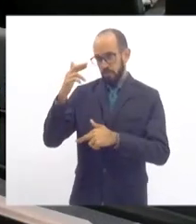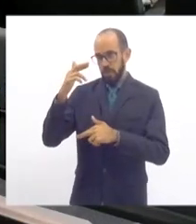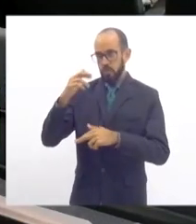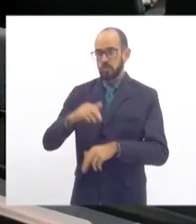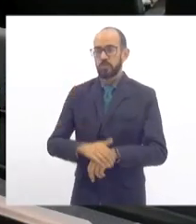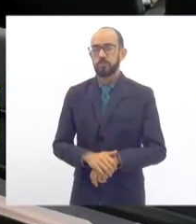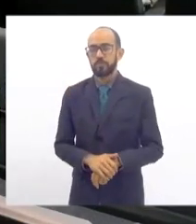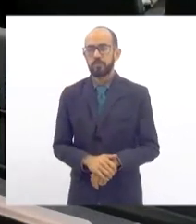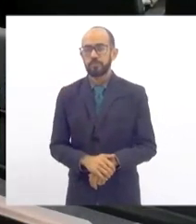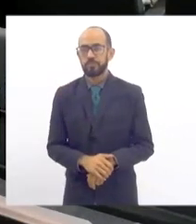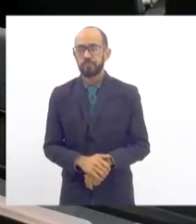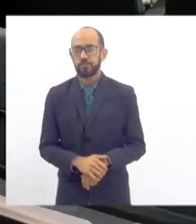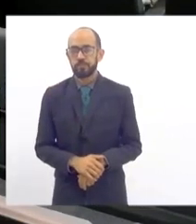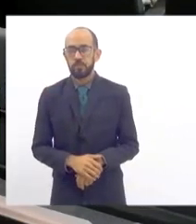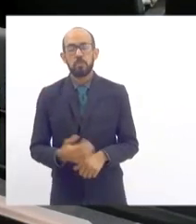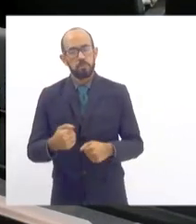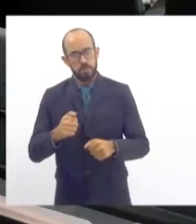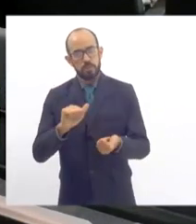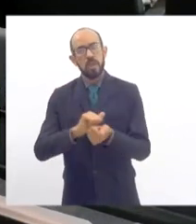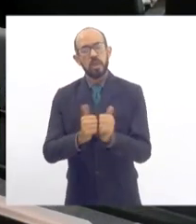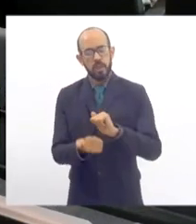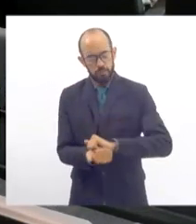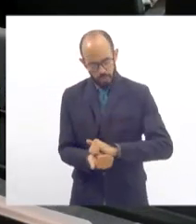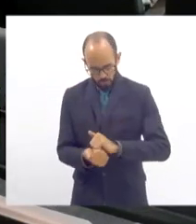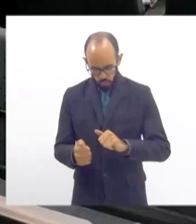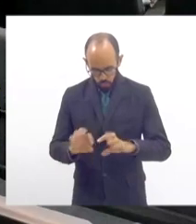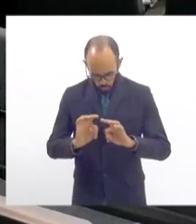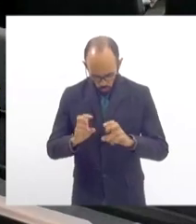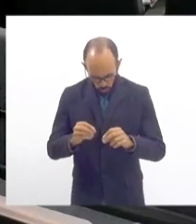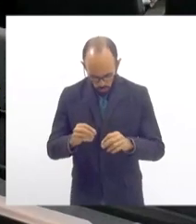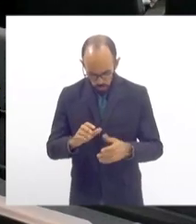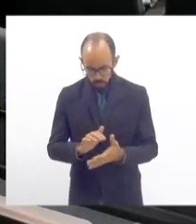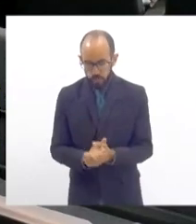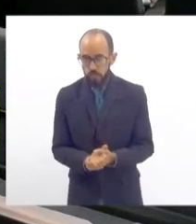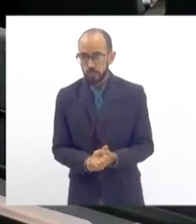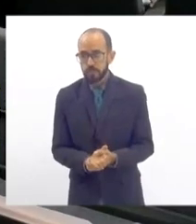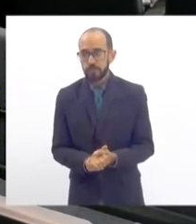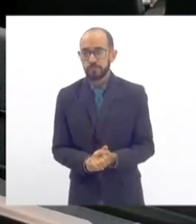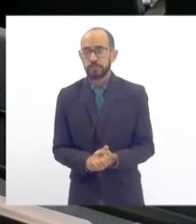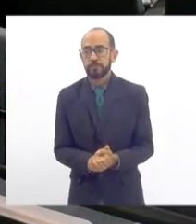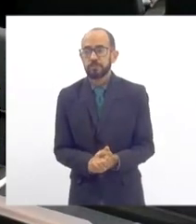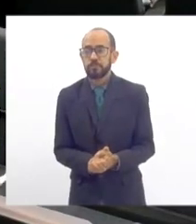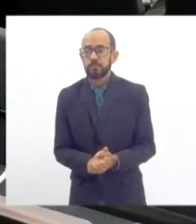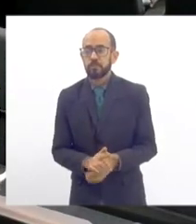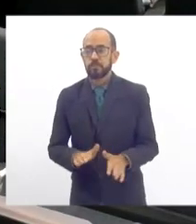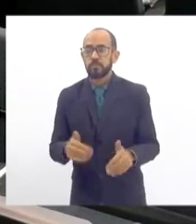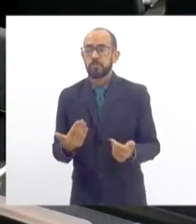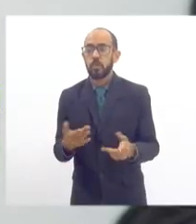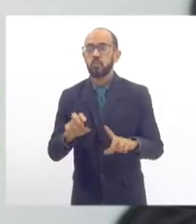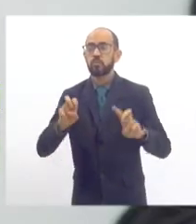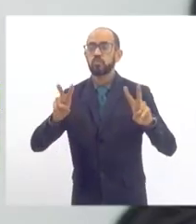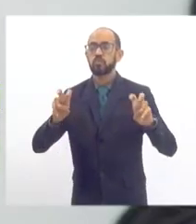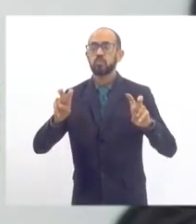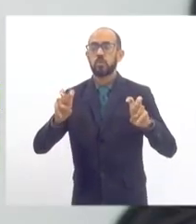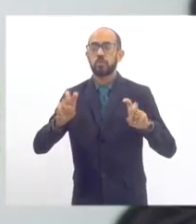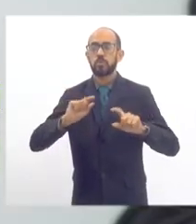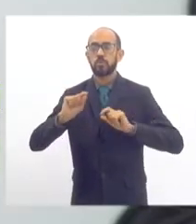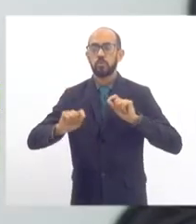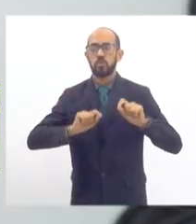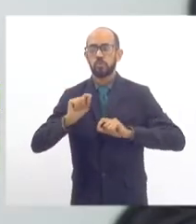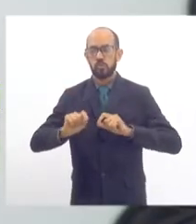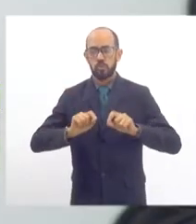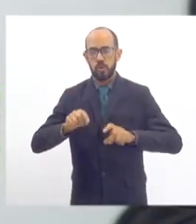Então, tem que fazer adaptações, de fato. Fazer as adaptações. Então, beleza. Com relação à questão aí